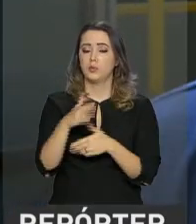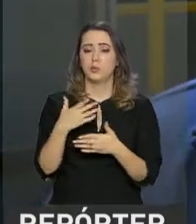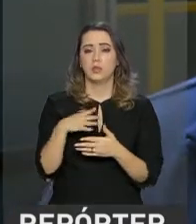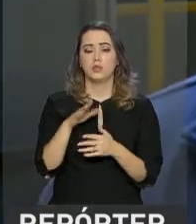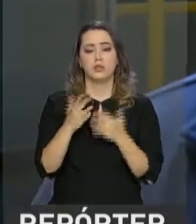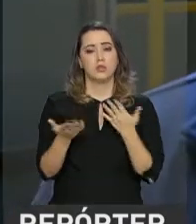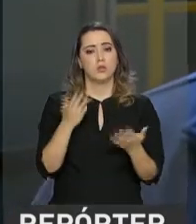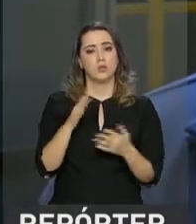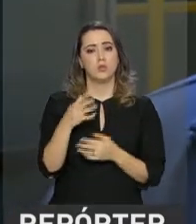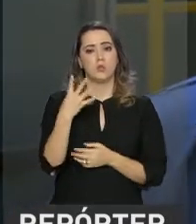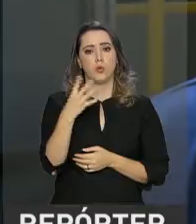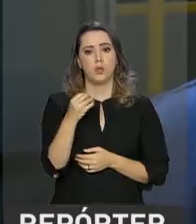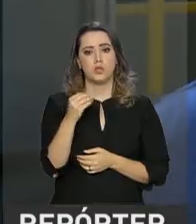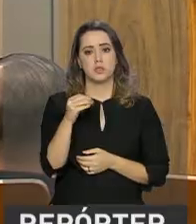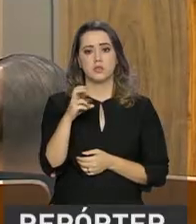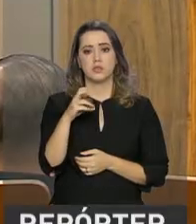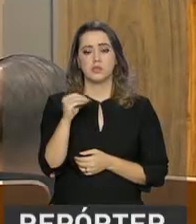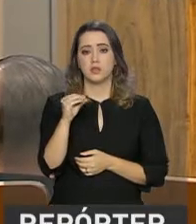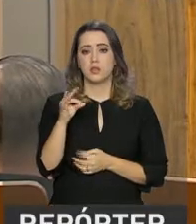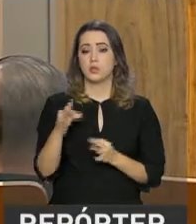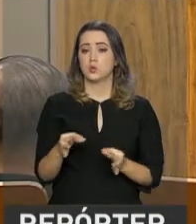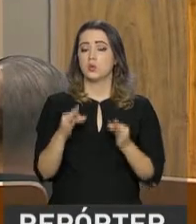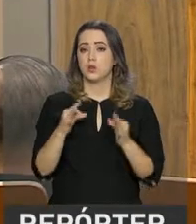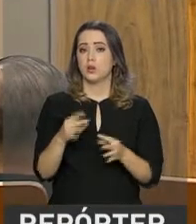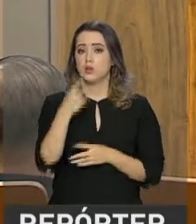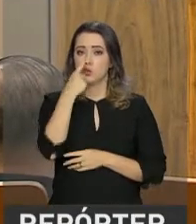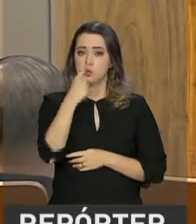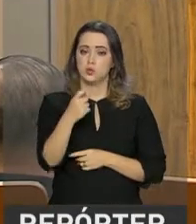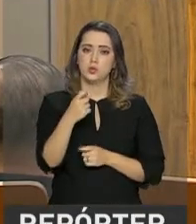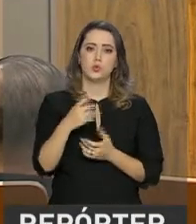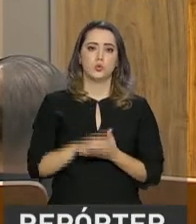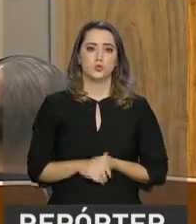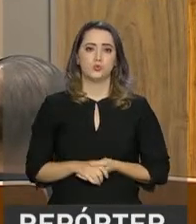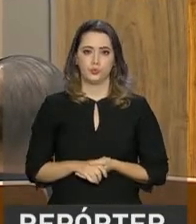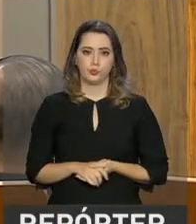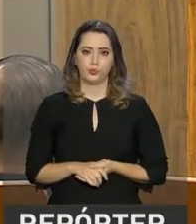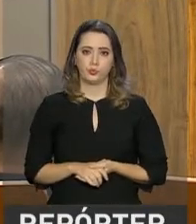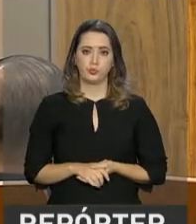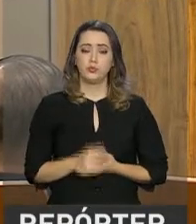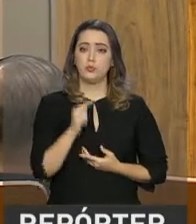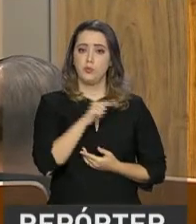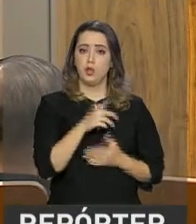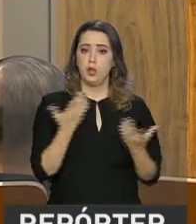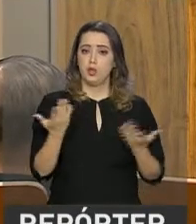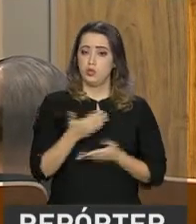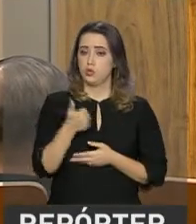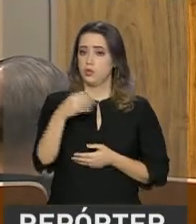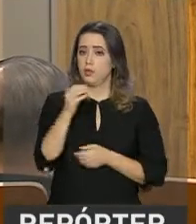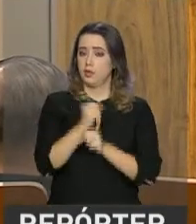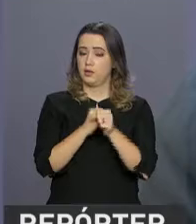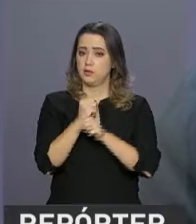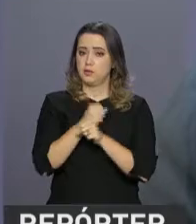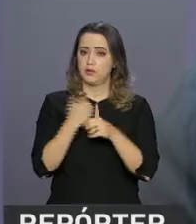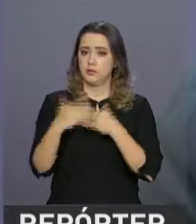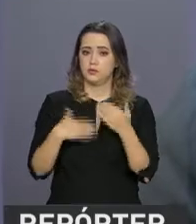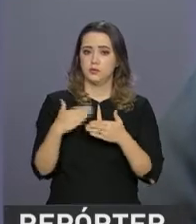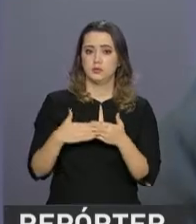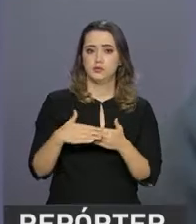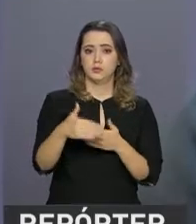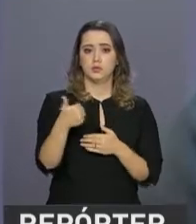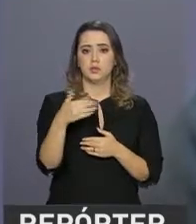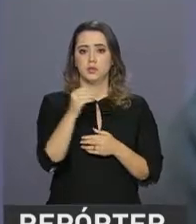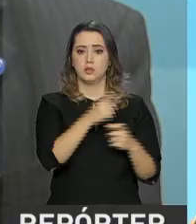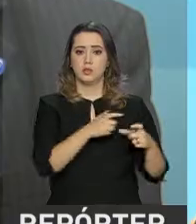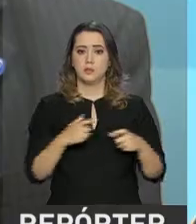500 toneladas de lixo eletrônico o projeto do centro de recondicionamento de computadores completa 10 anos e as 10